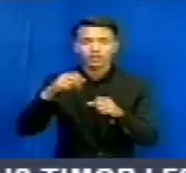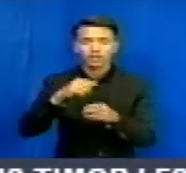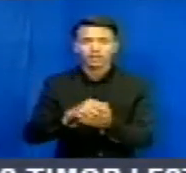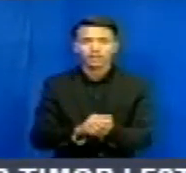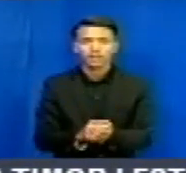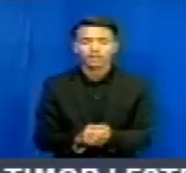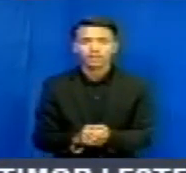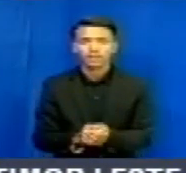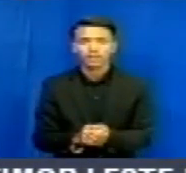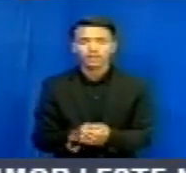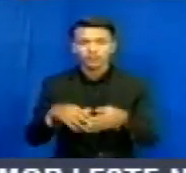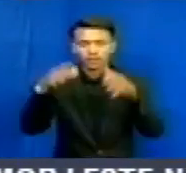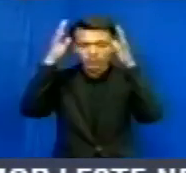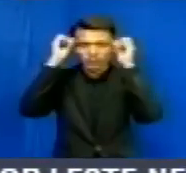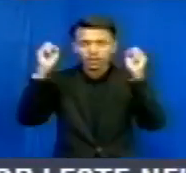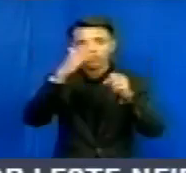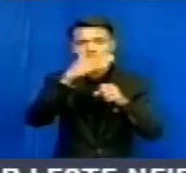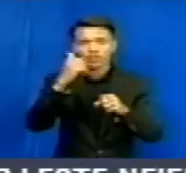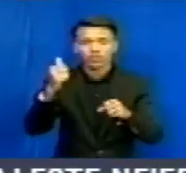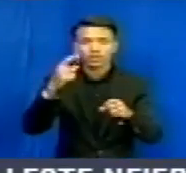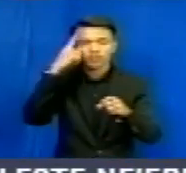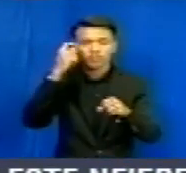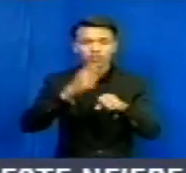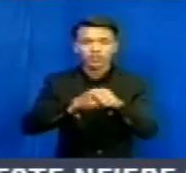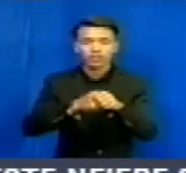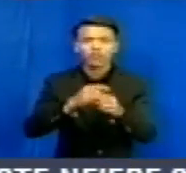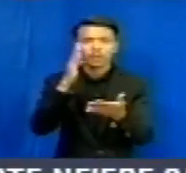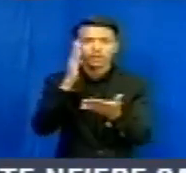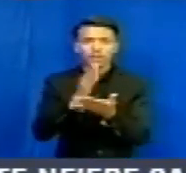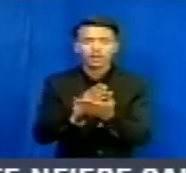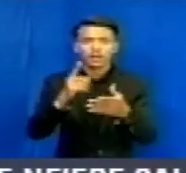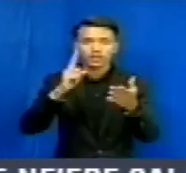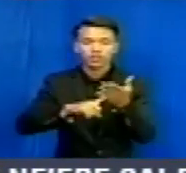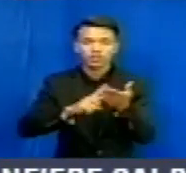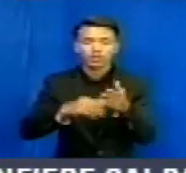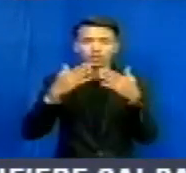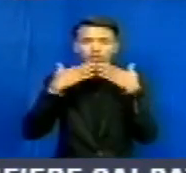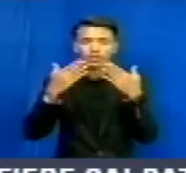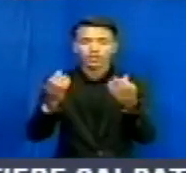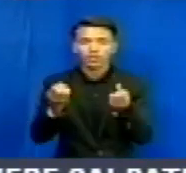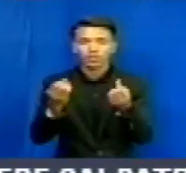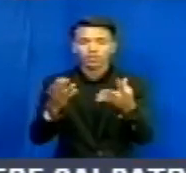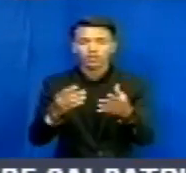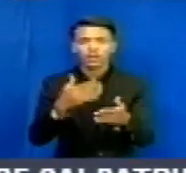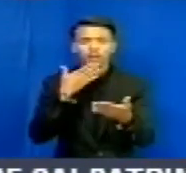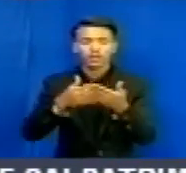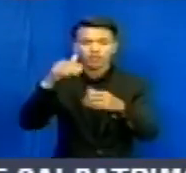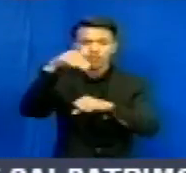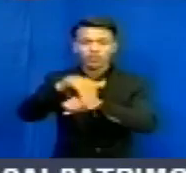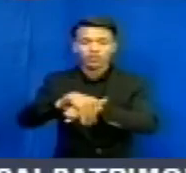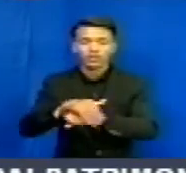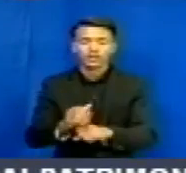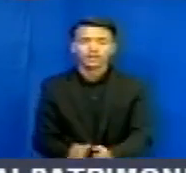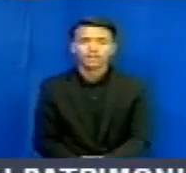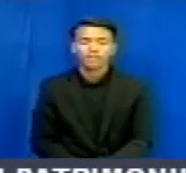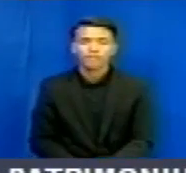di interesting laws tambah kestan tempo ya entah kita tinggi terbina tanya diskusang. Obrigada baik buat disponibilidade e kalian dia baik buat. Obrigado